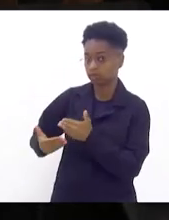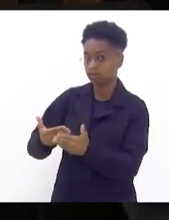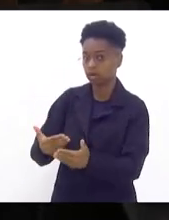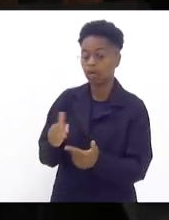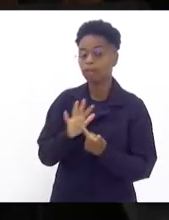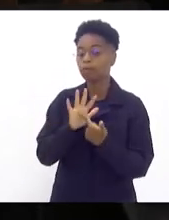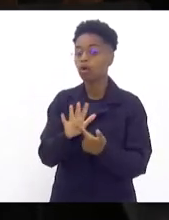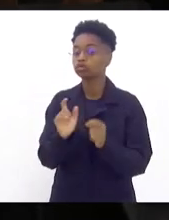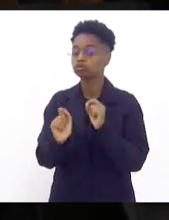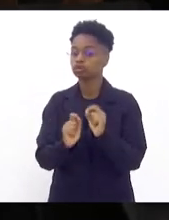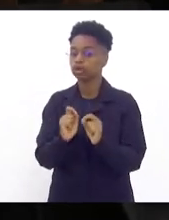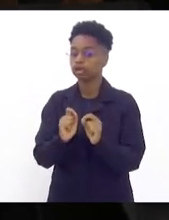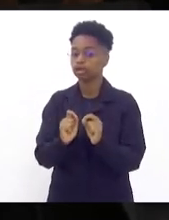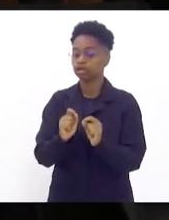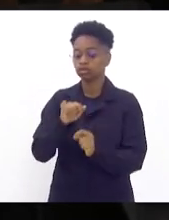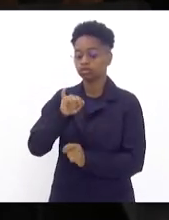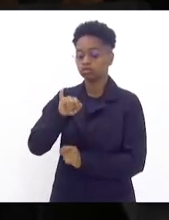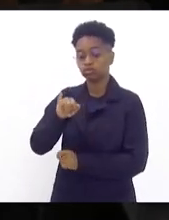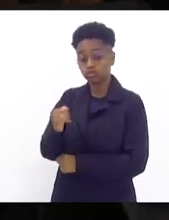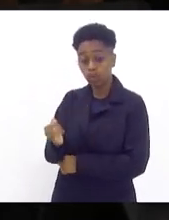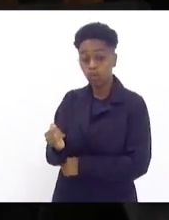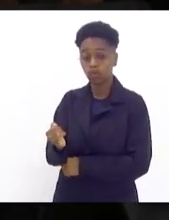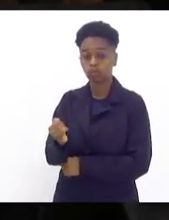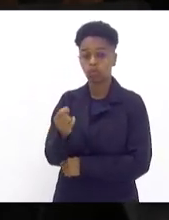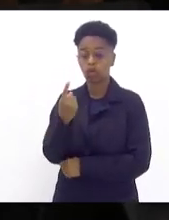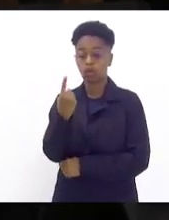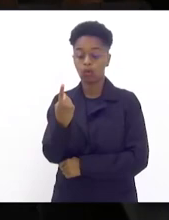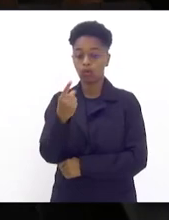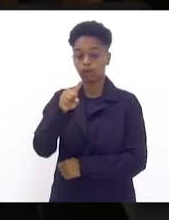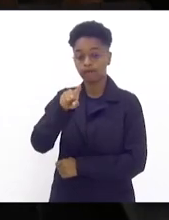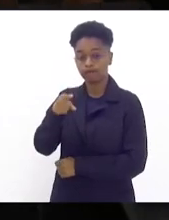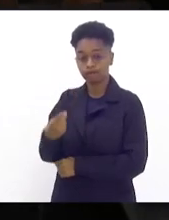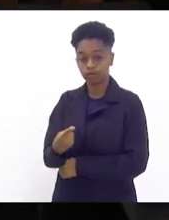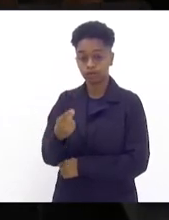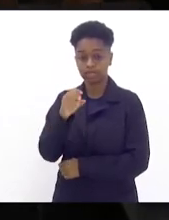representa uma taxa de juros de